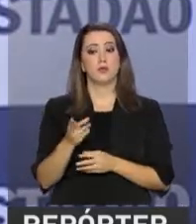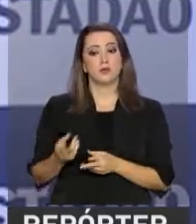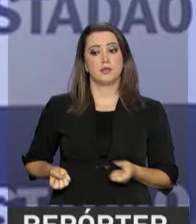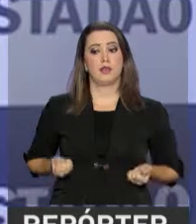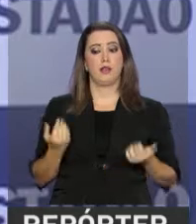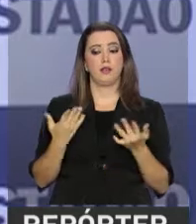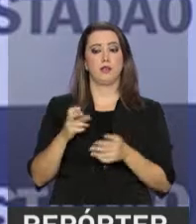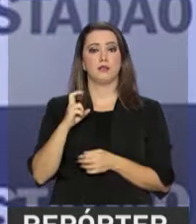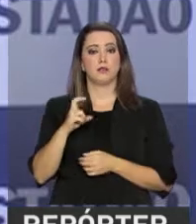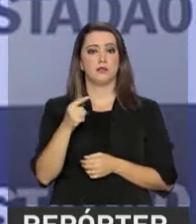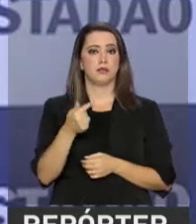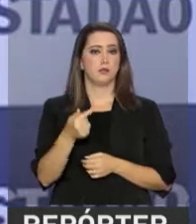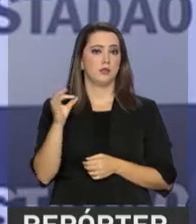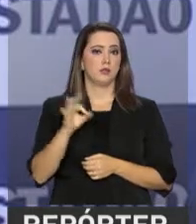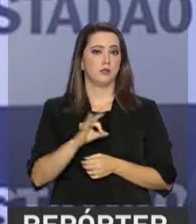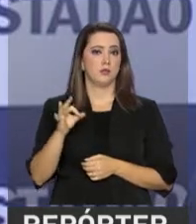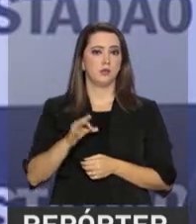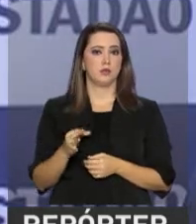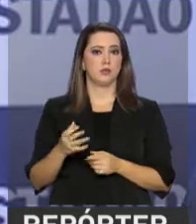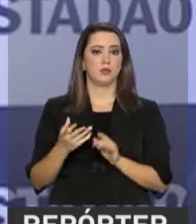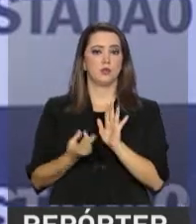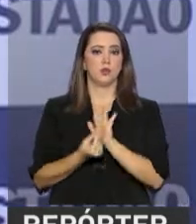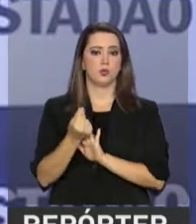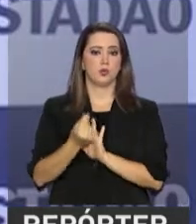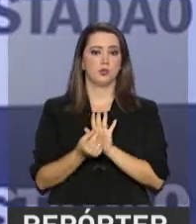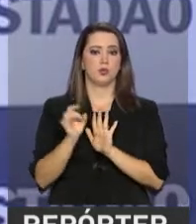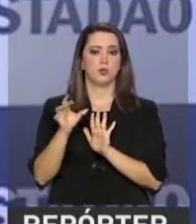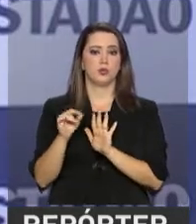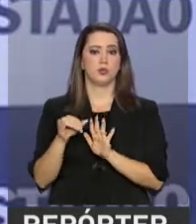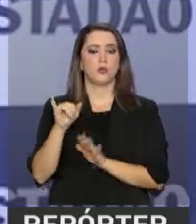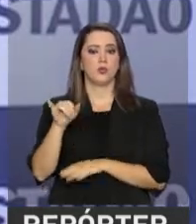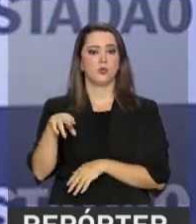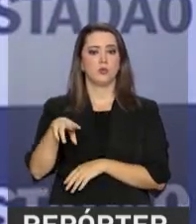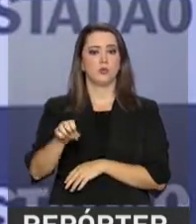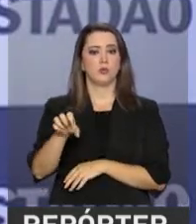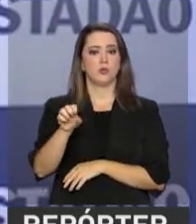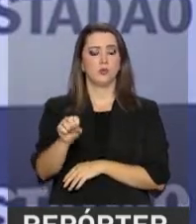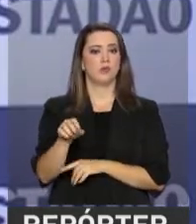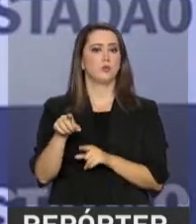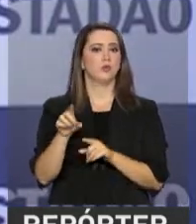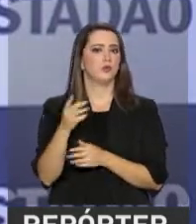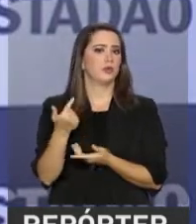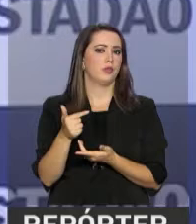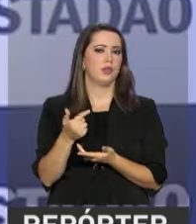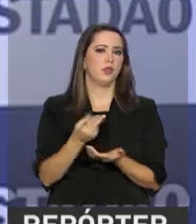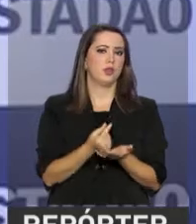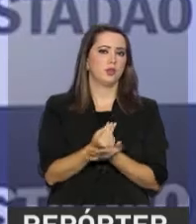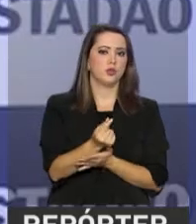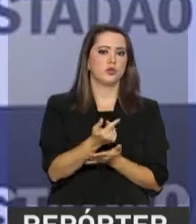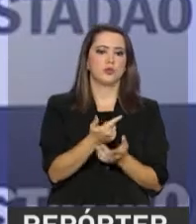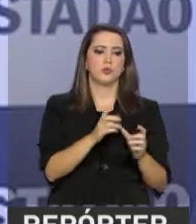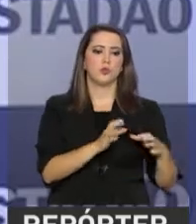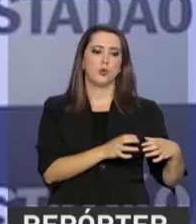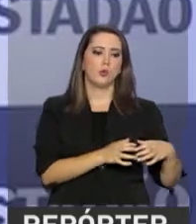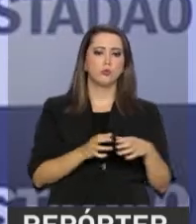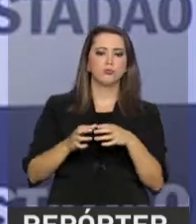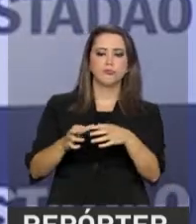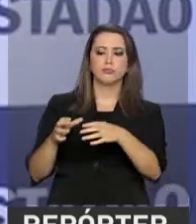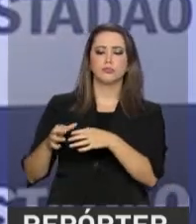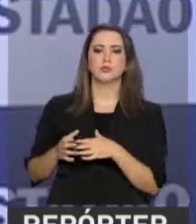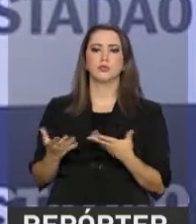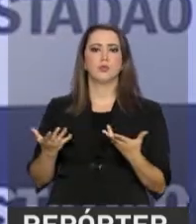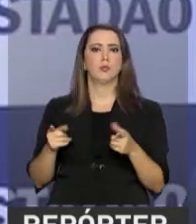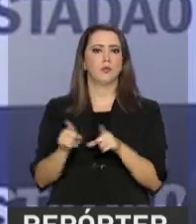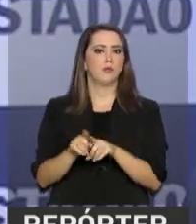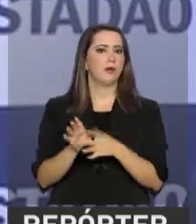57 por cento do seu orçamento só com previdência né não sobra dinheiro para outras áreas não sobra dinheiro para o futuro não